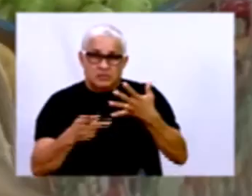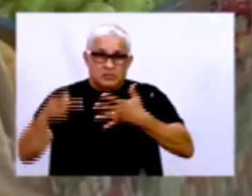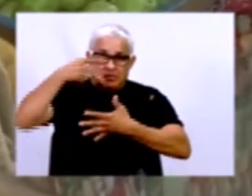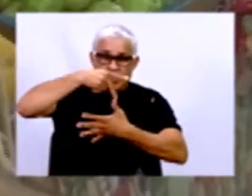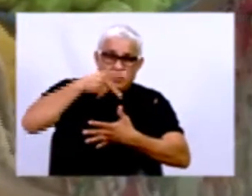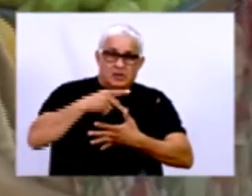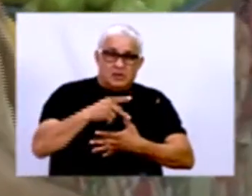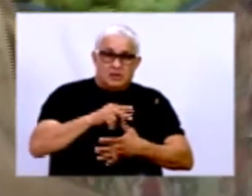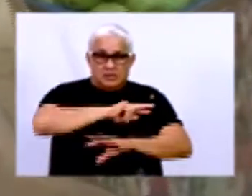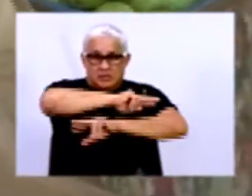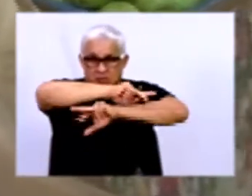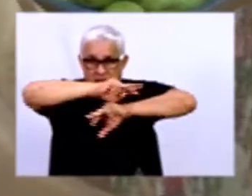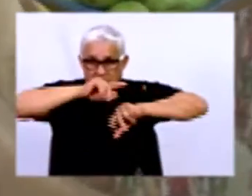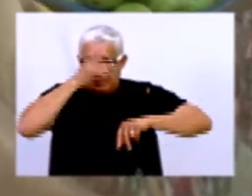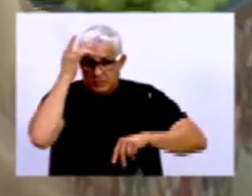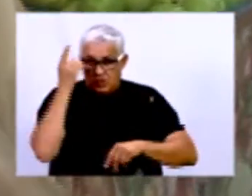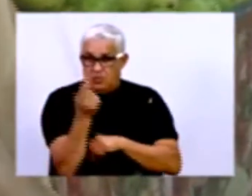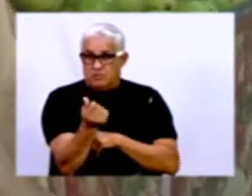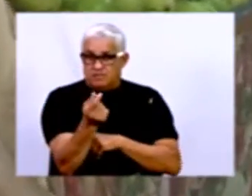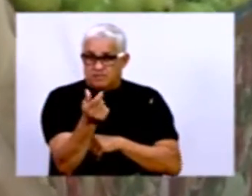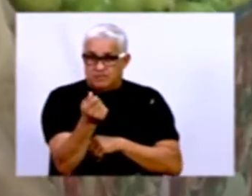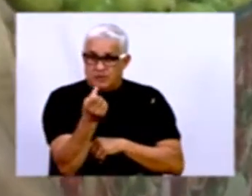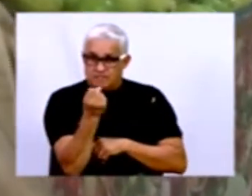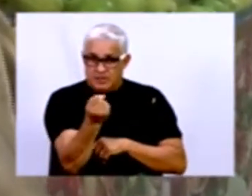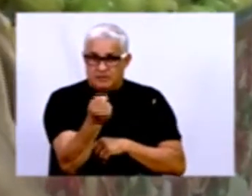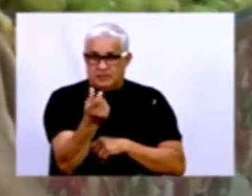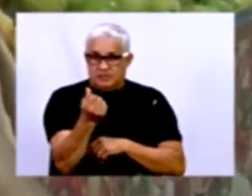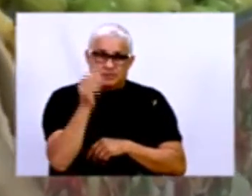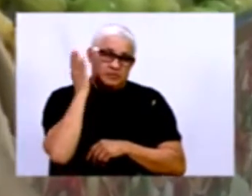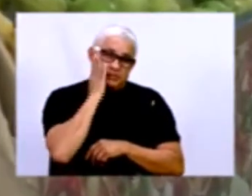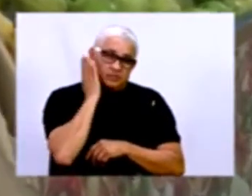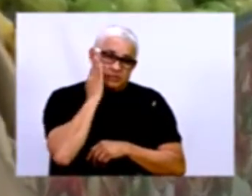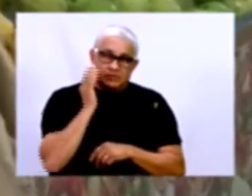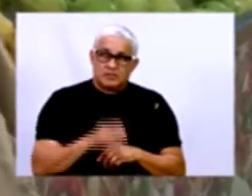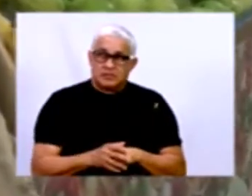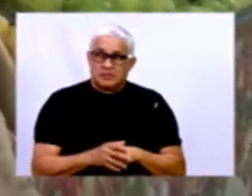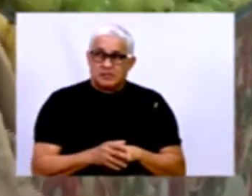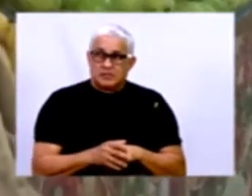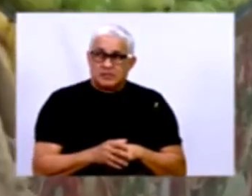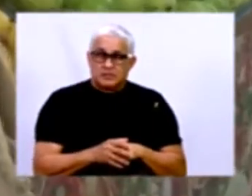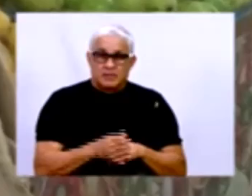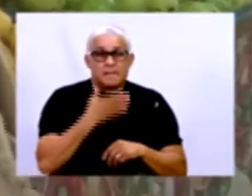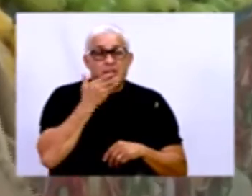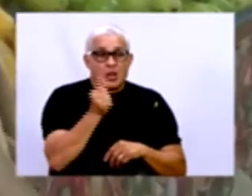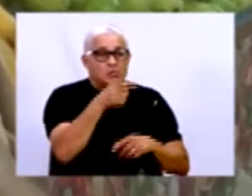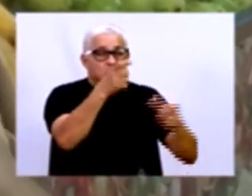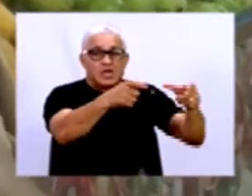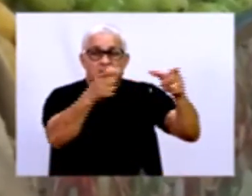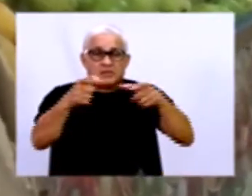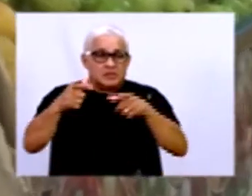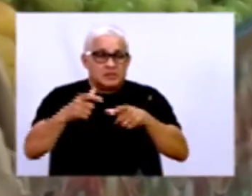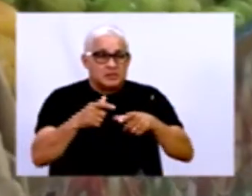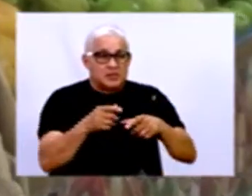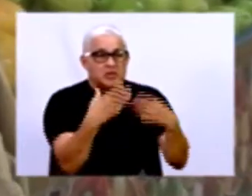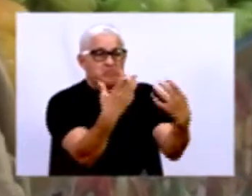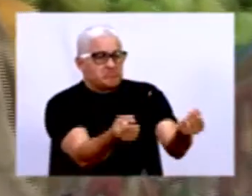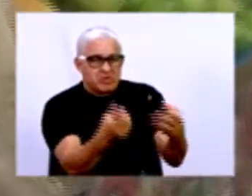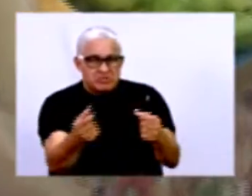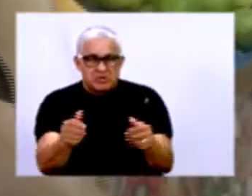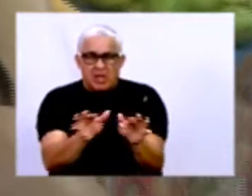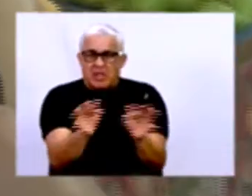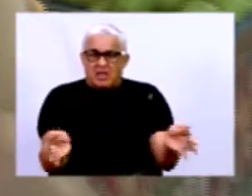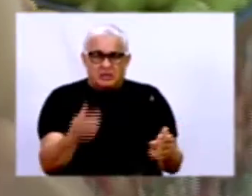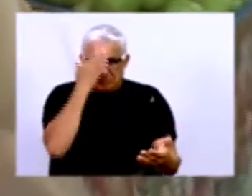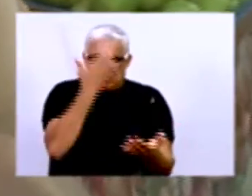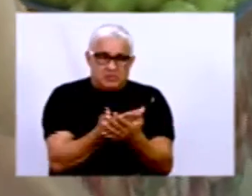Acho que a pessoa econômica, ela sabe julgar algo melhor. Por exemplo, ela não aceita só aquilo que é dado